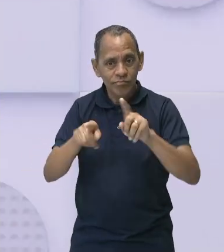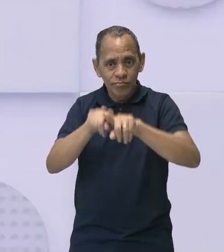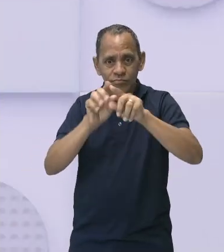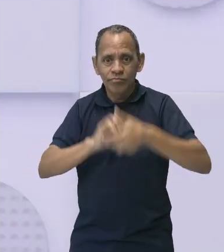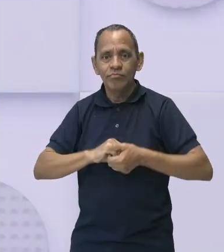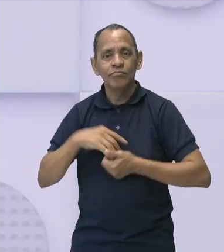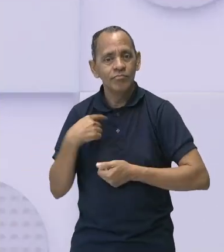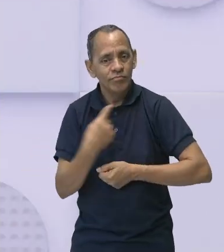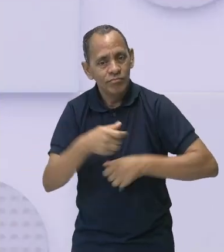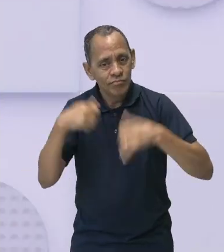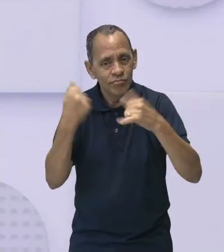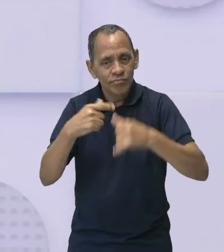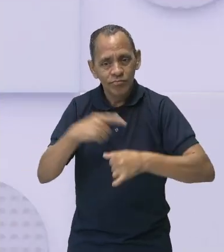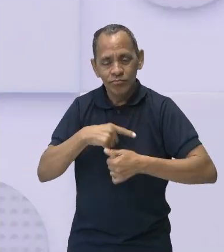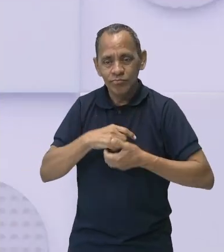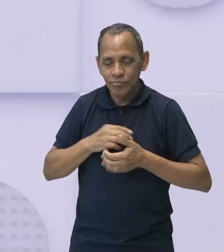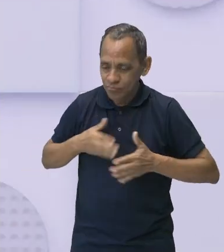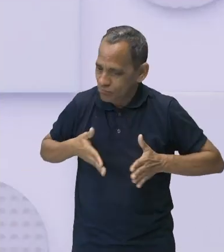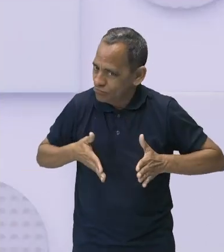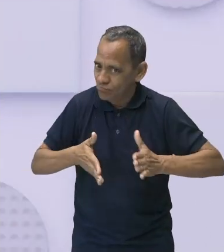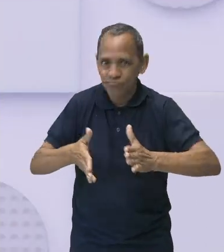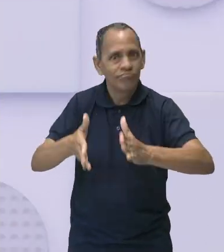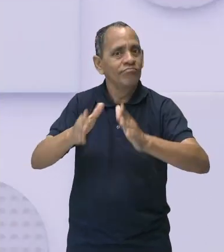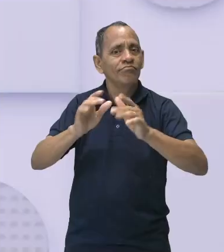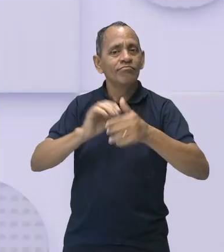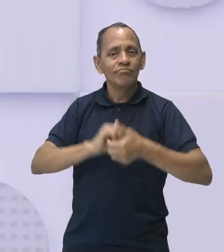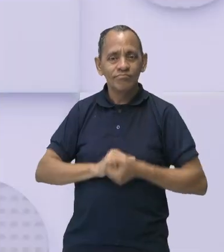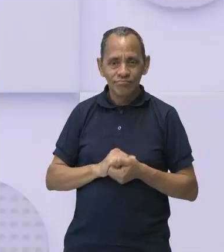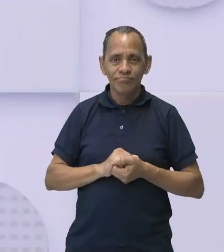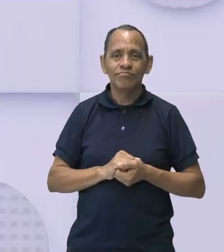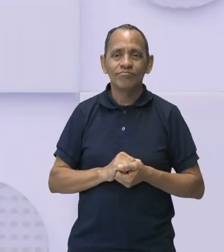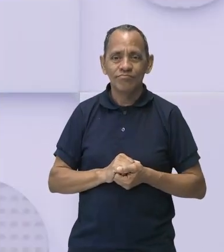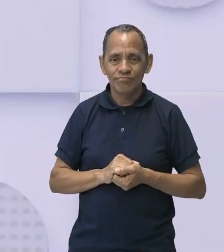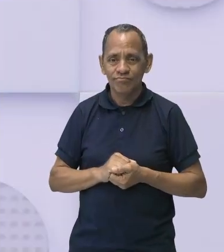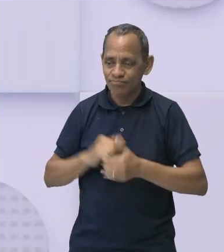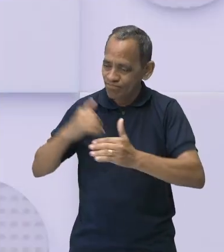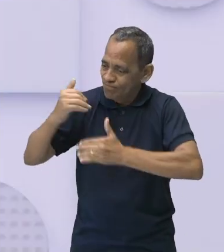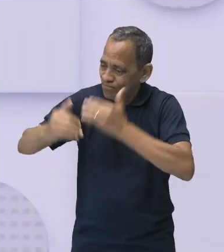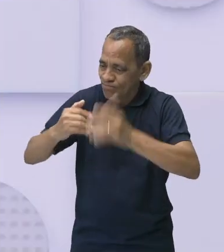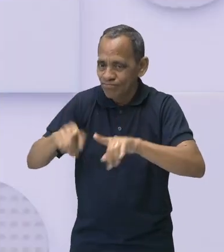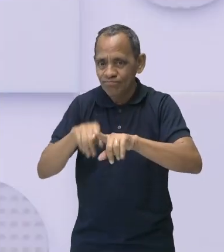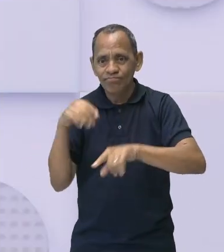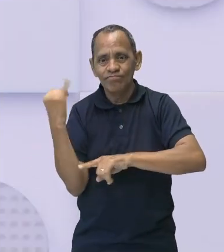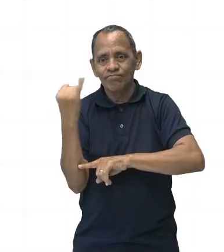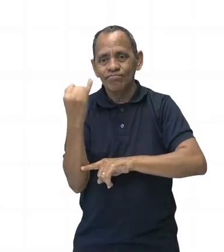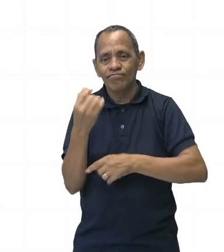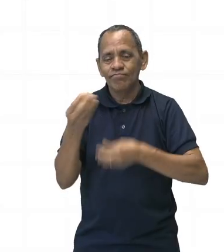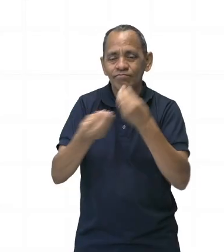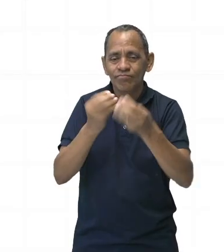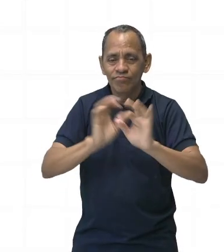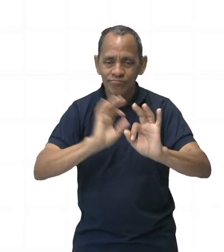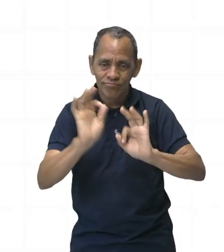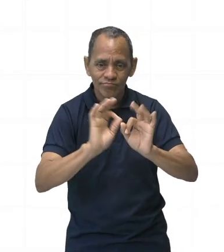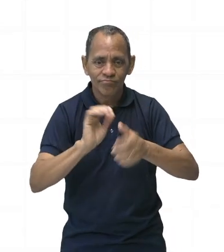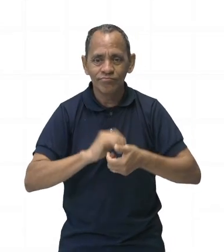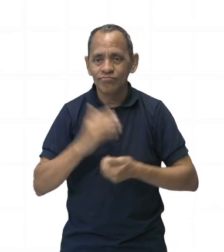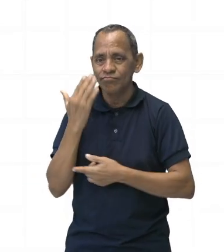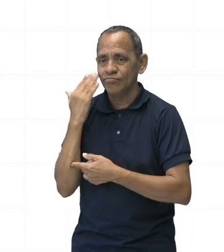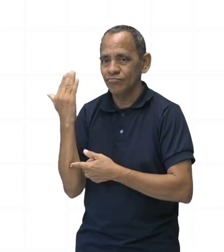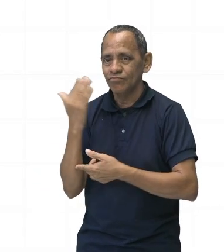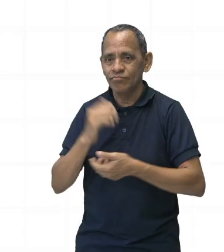nós devemos ter ao longo da caminhada, ok? Vamos, então, para a importância do planejamento?